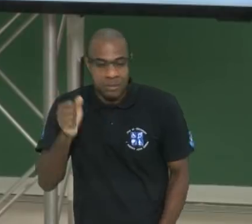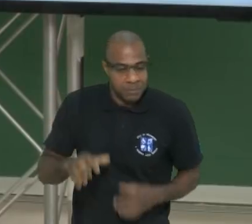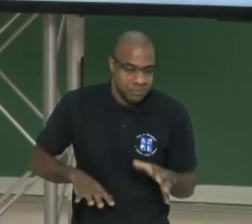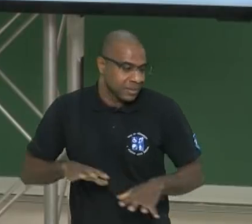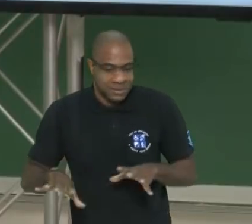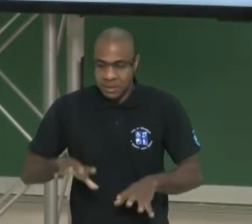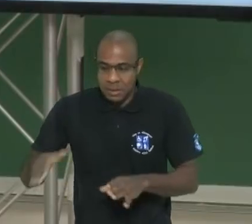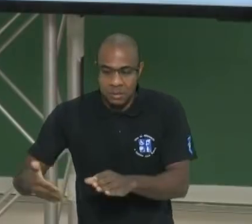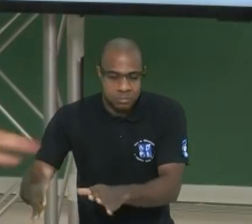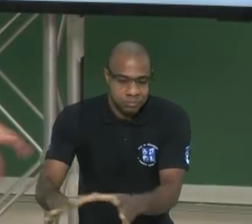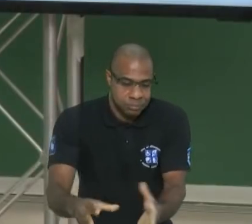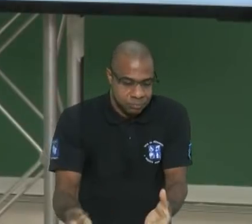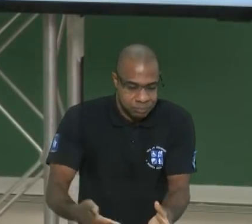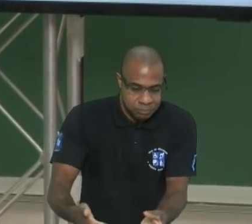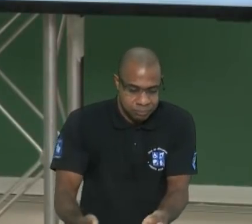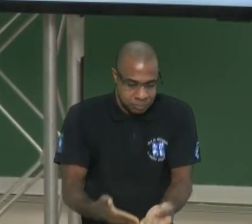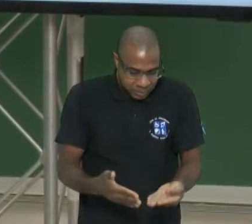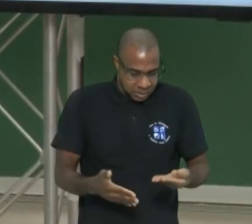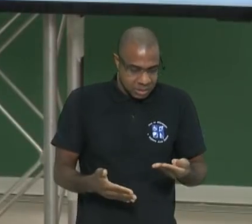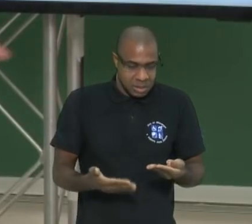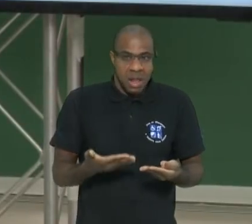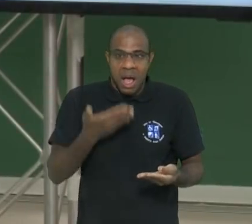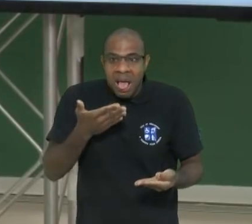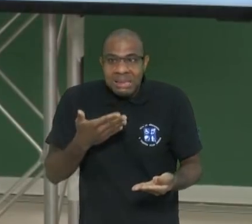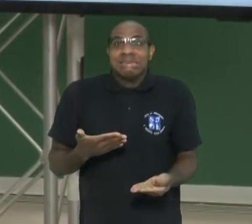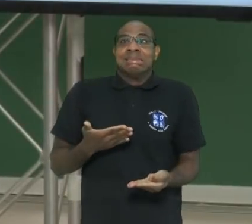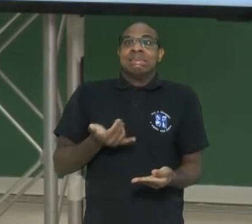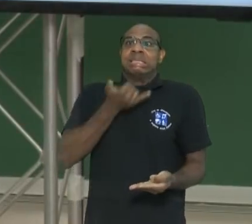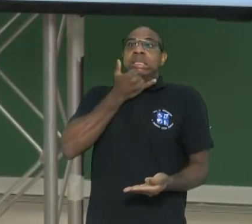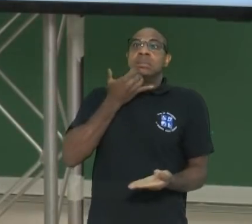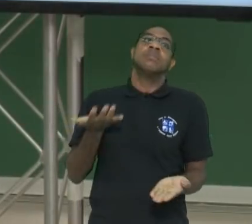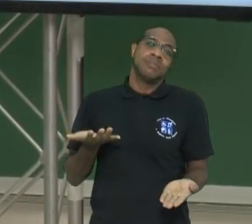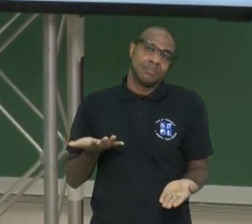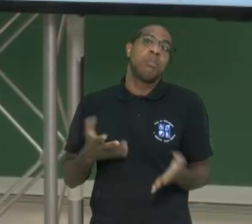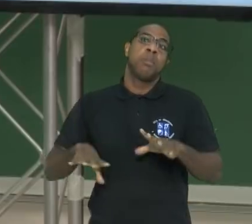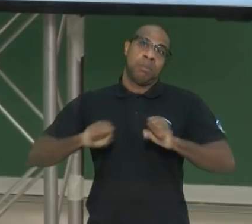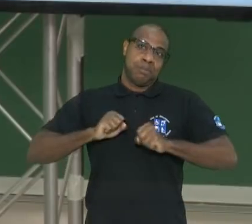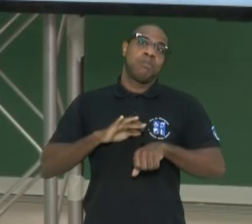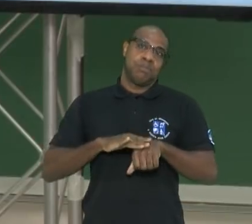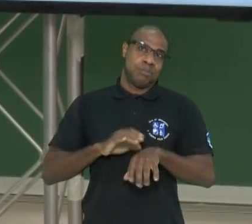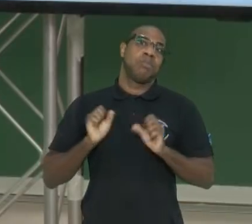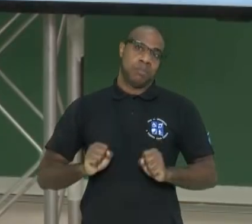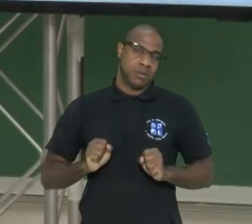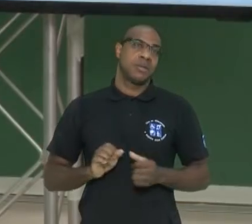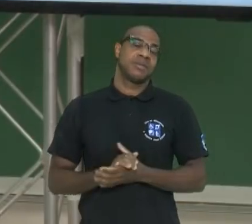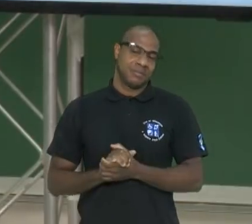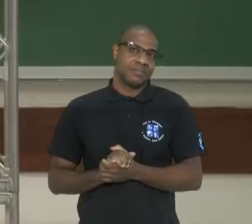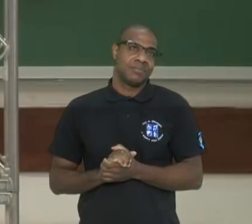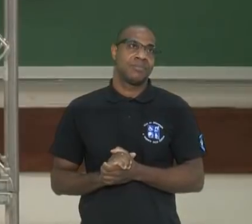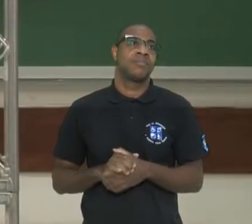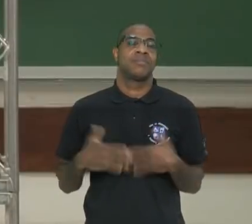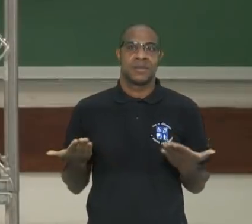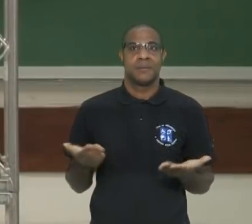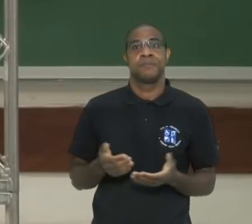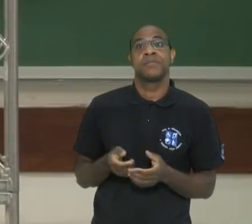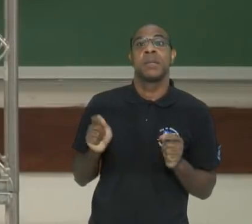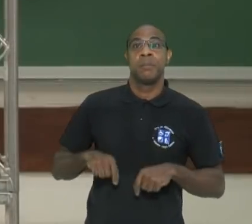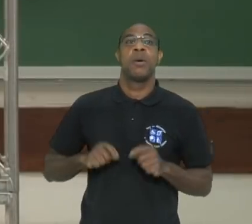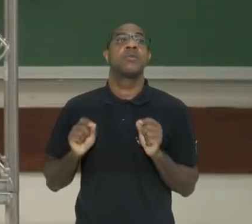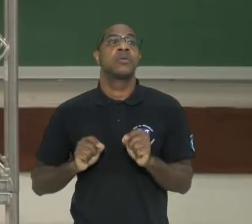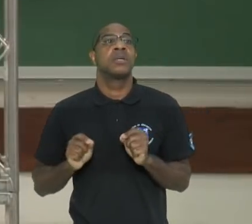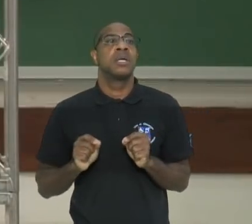para limpar ali a areia, você encostar nas fezes que podem estar contaminadas e acabar